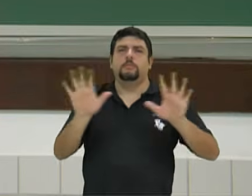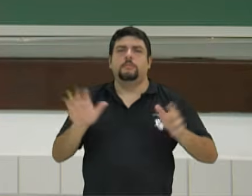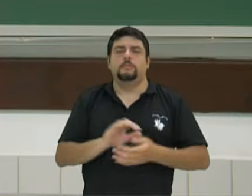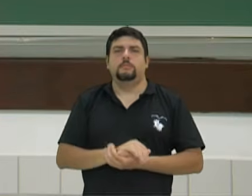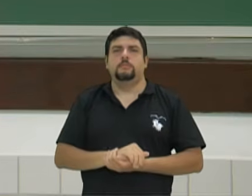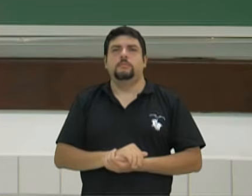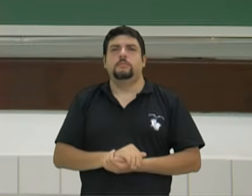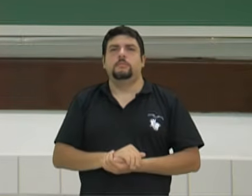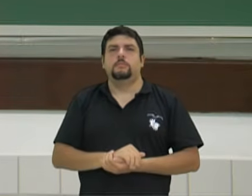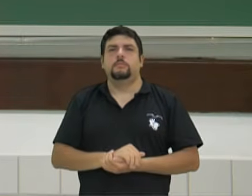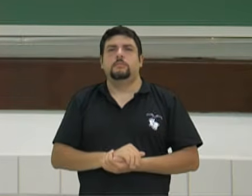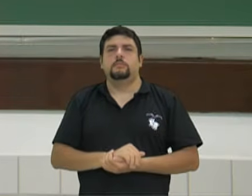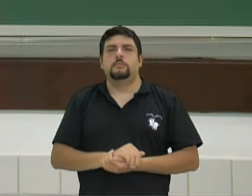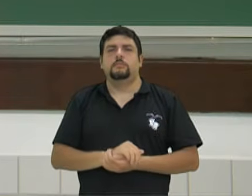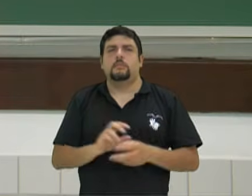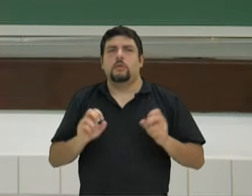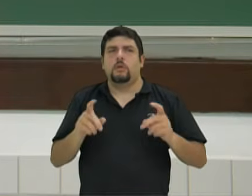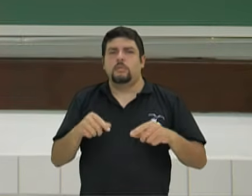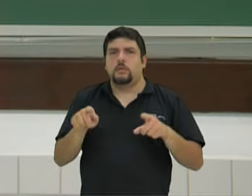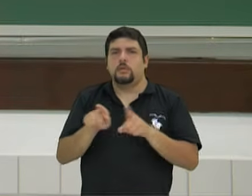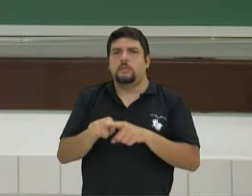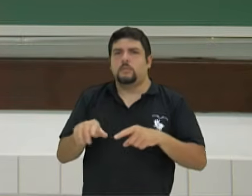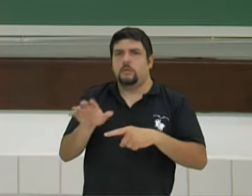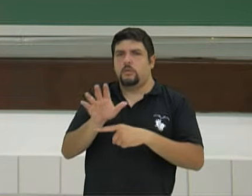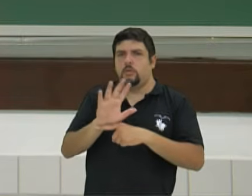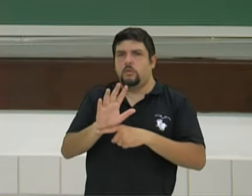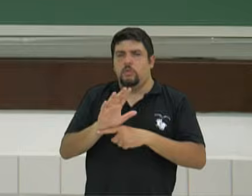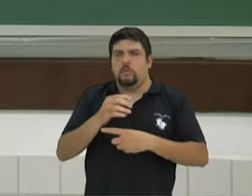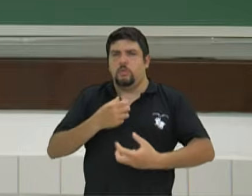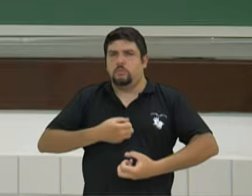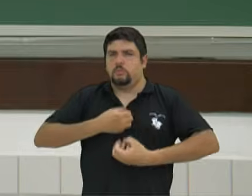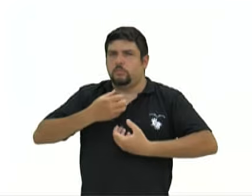vamos lá. Mais sobre o cinema expressionista,